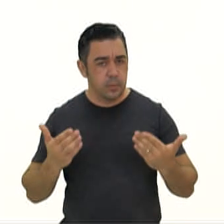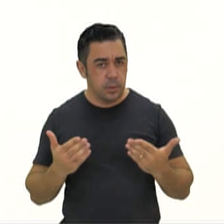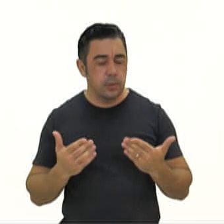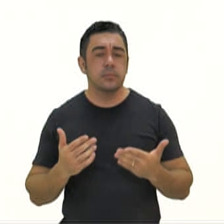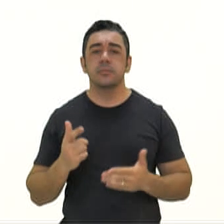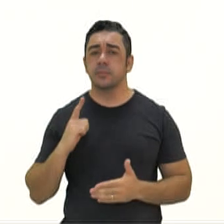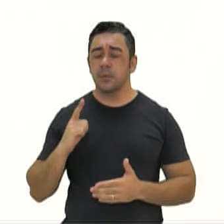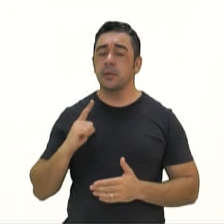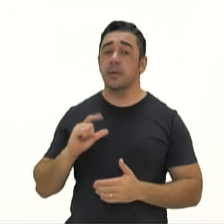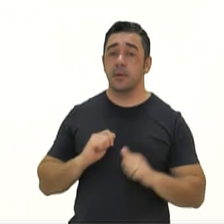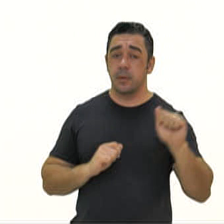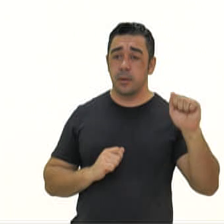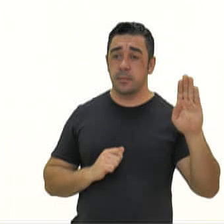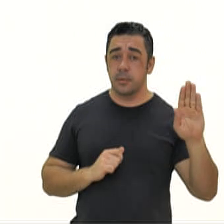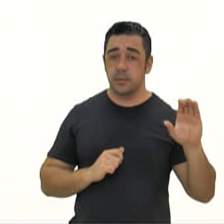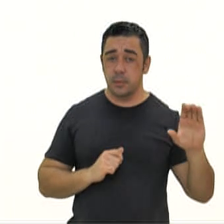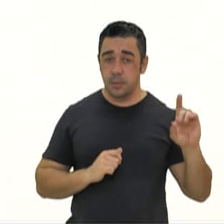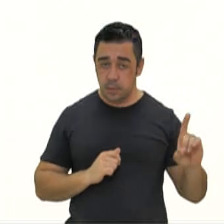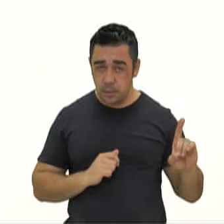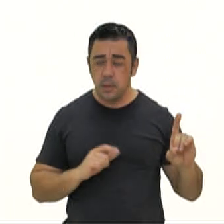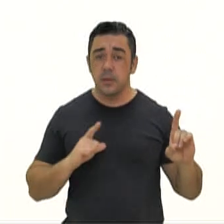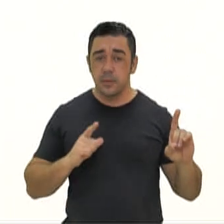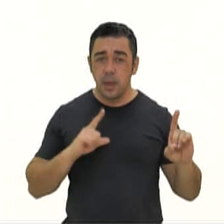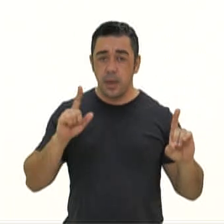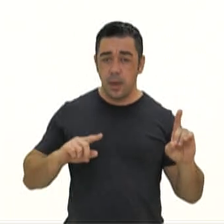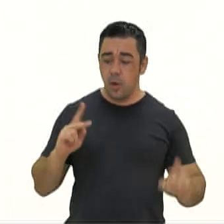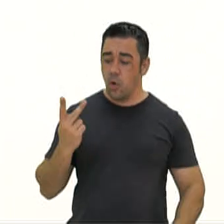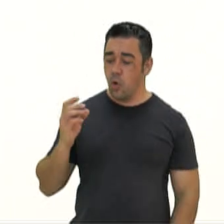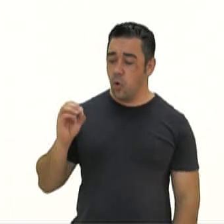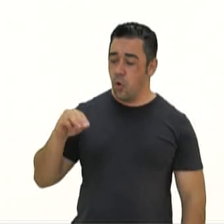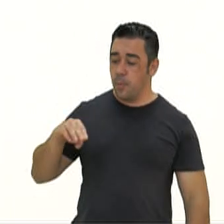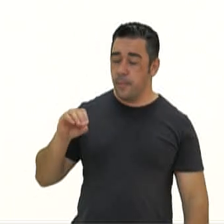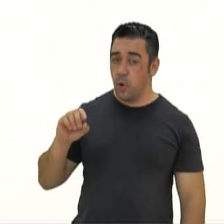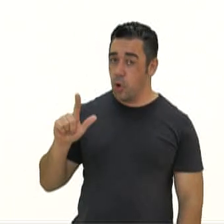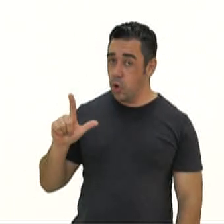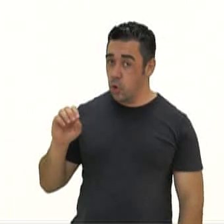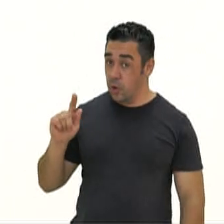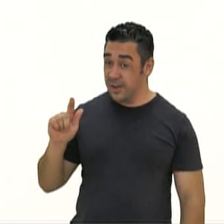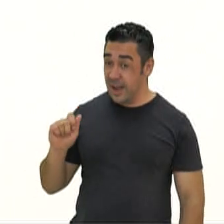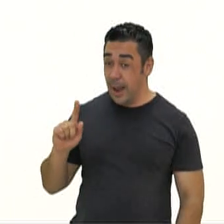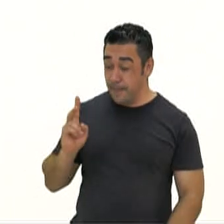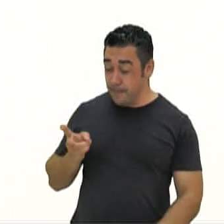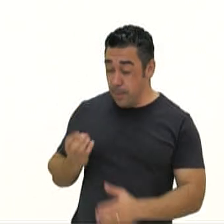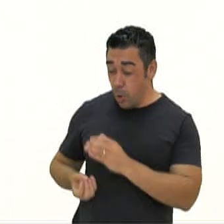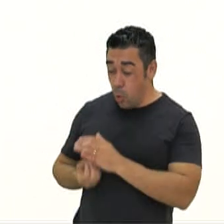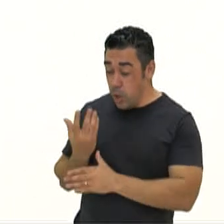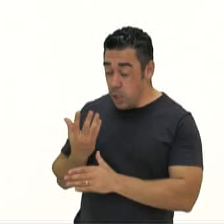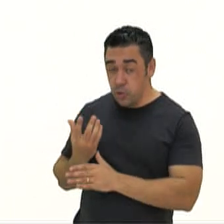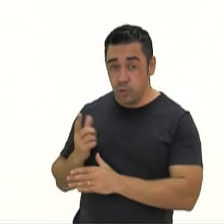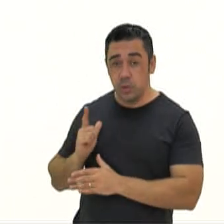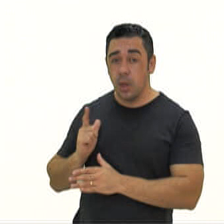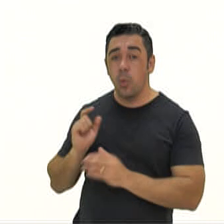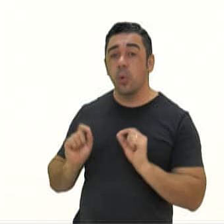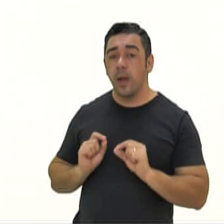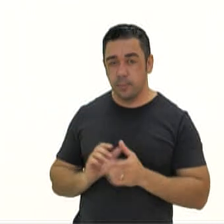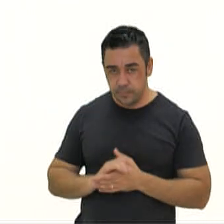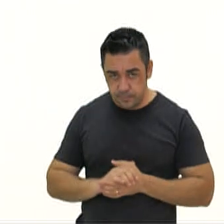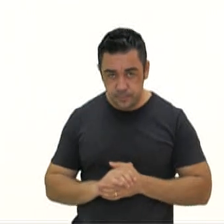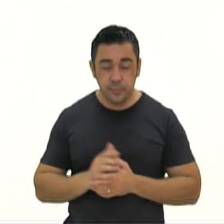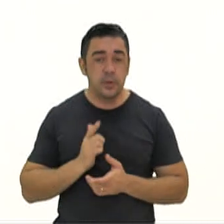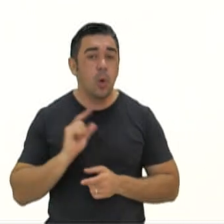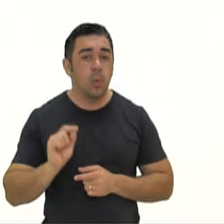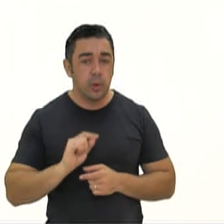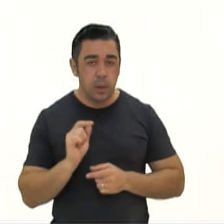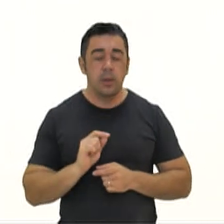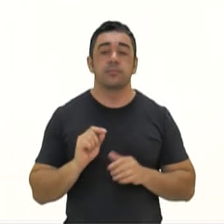alternativas apresenta um par de estruturas homólogas, ou seja, aquelas que vão apresentar a mesma origem embrionária? Tá? Então, nós temos